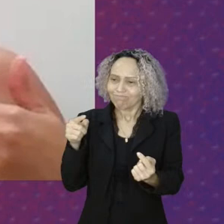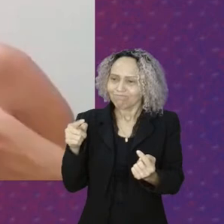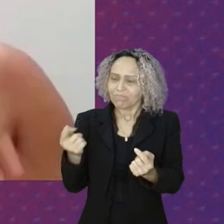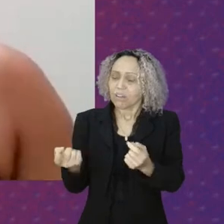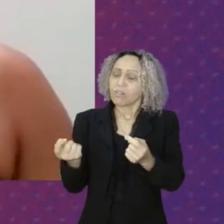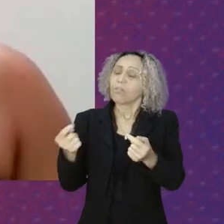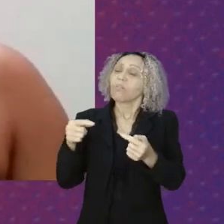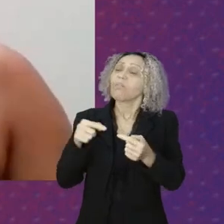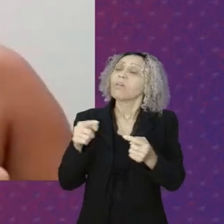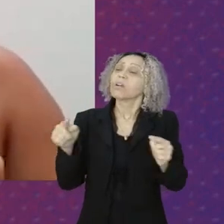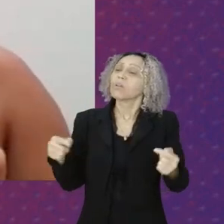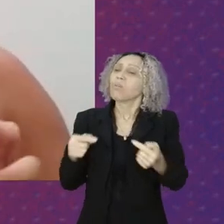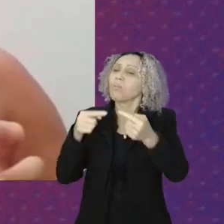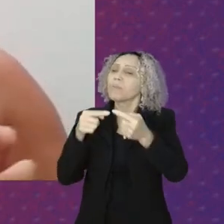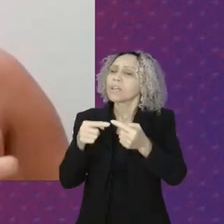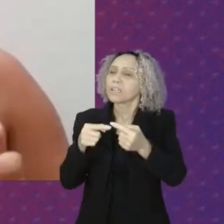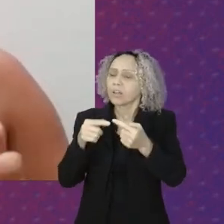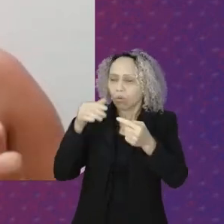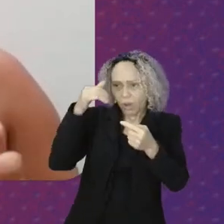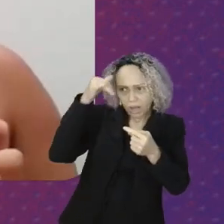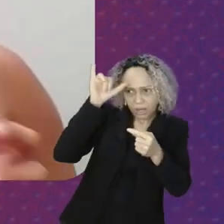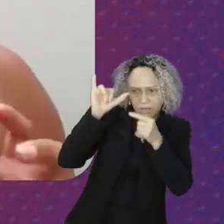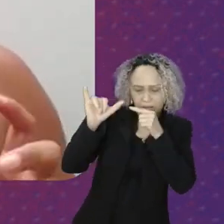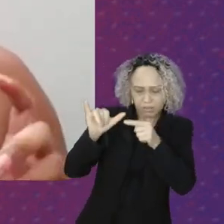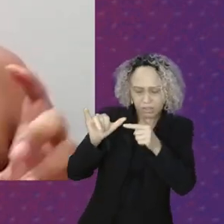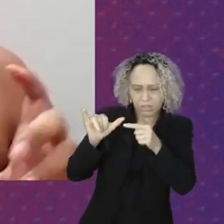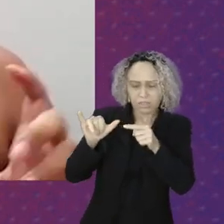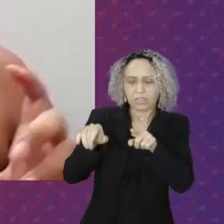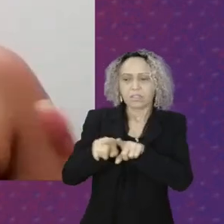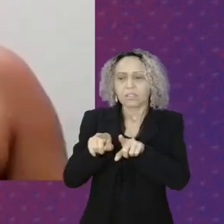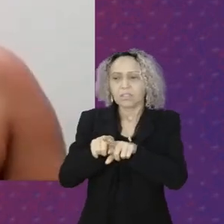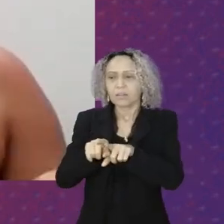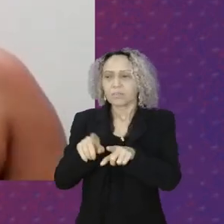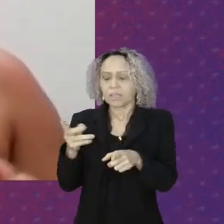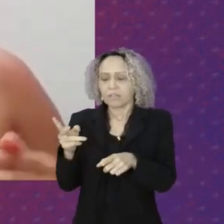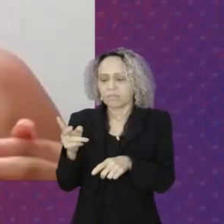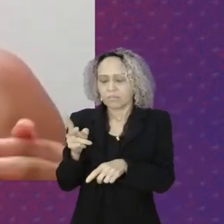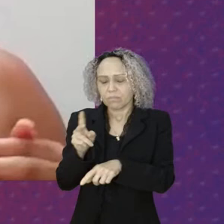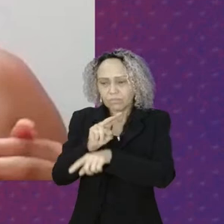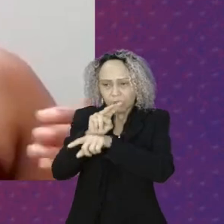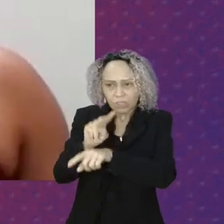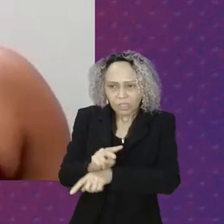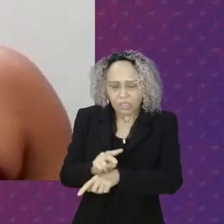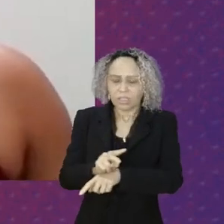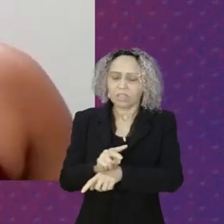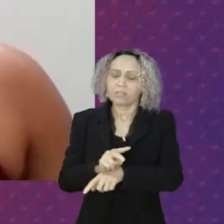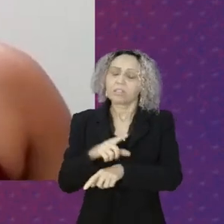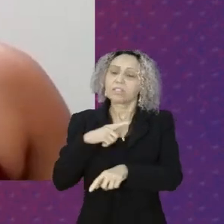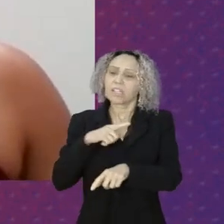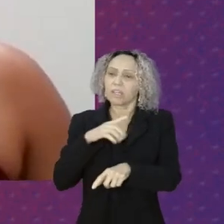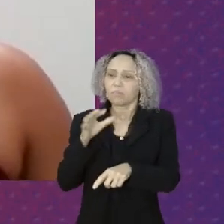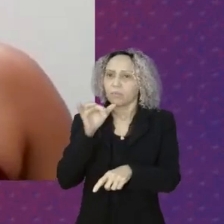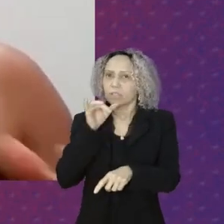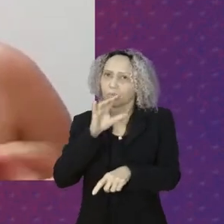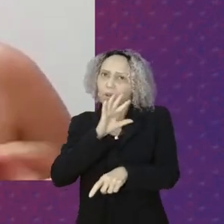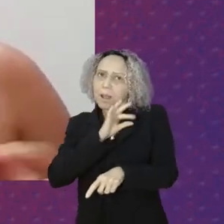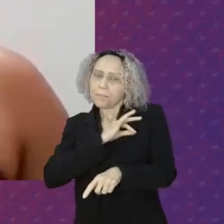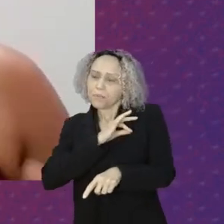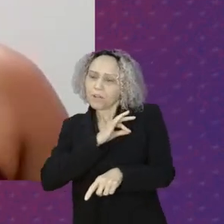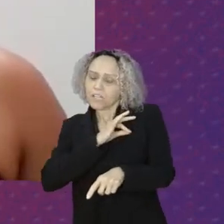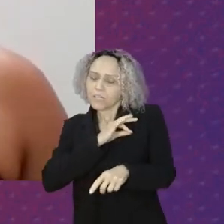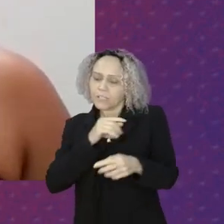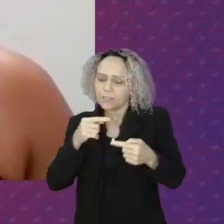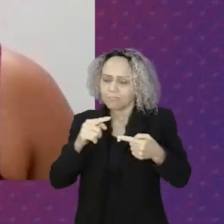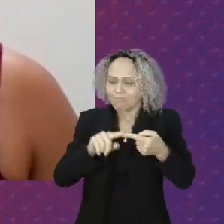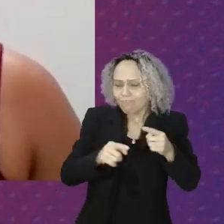a redução do uso da força, né? Então, para uma articulação de uma polícia comunitária, de bem